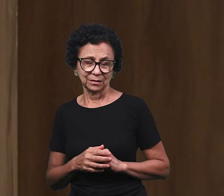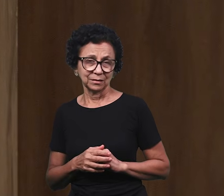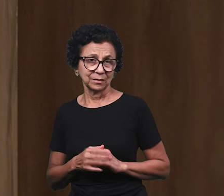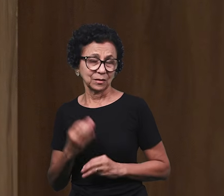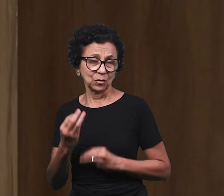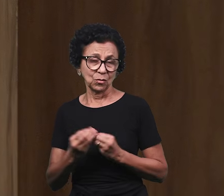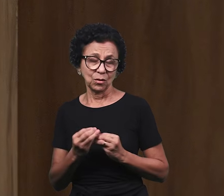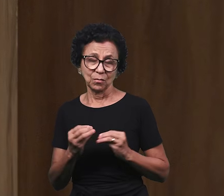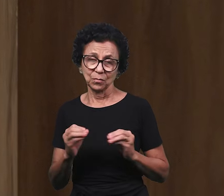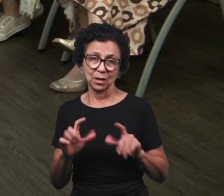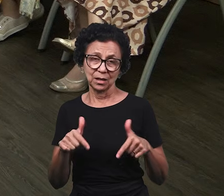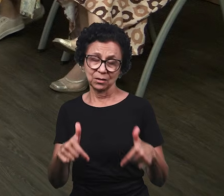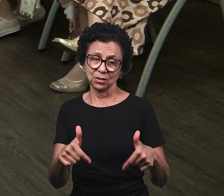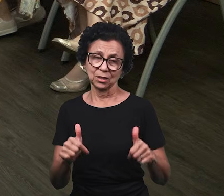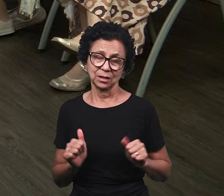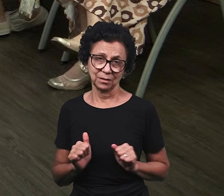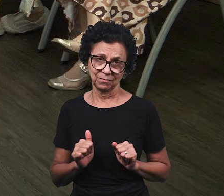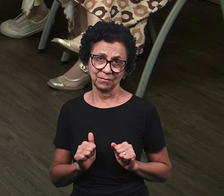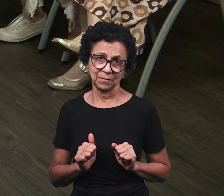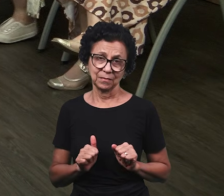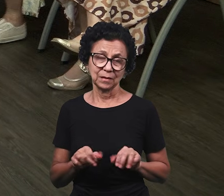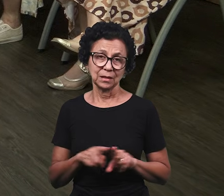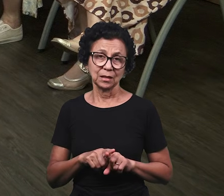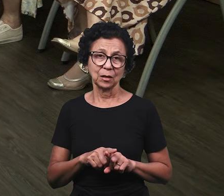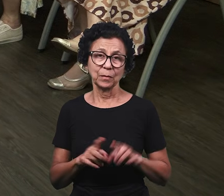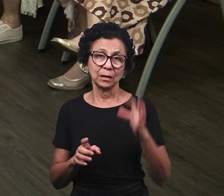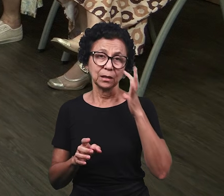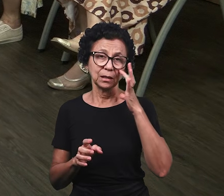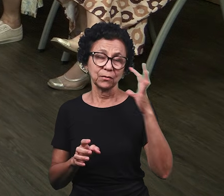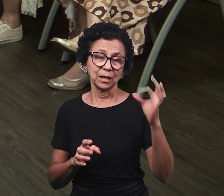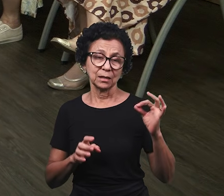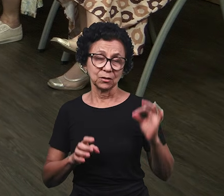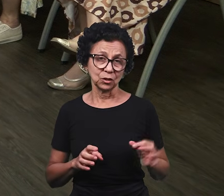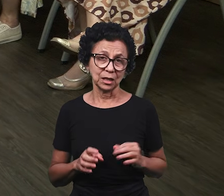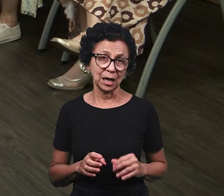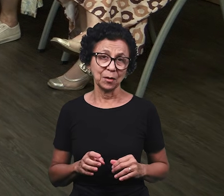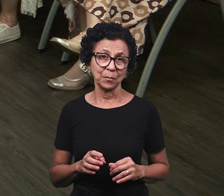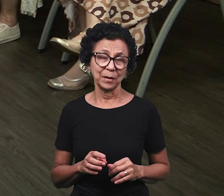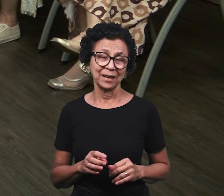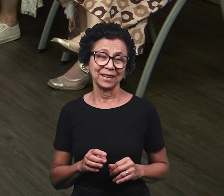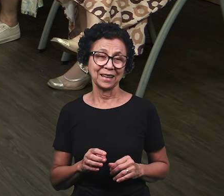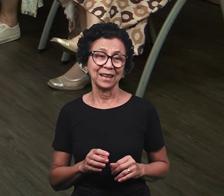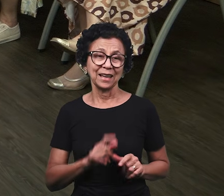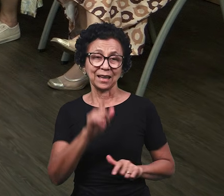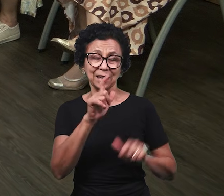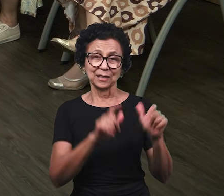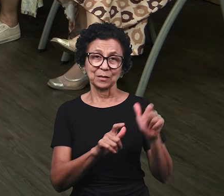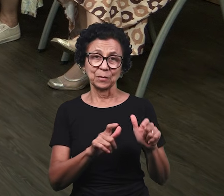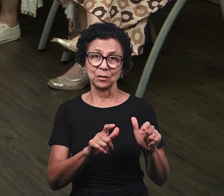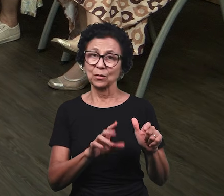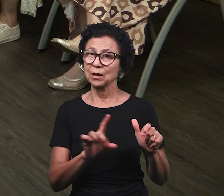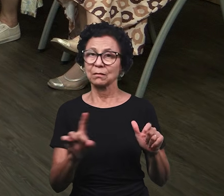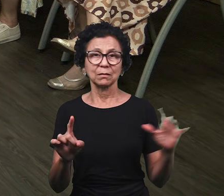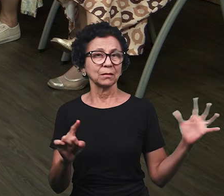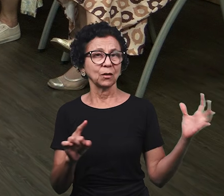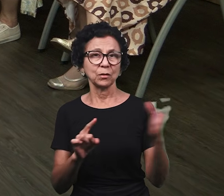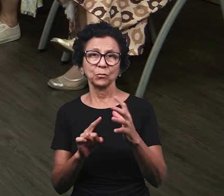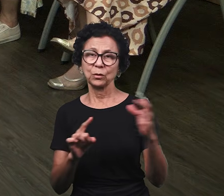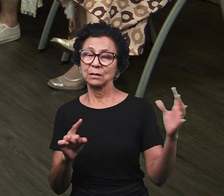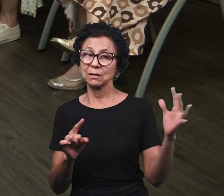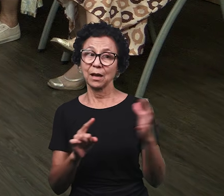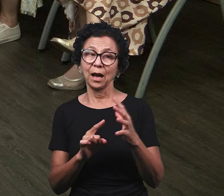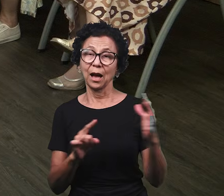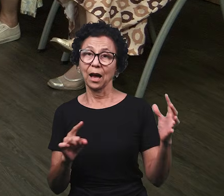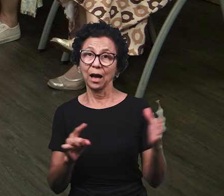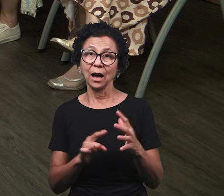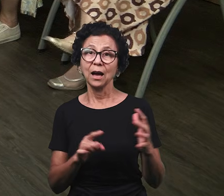Rapaz, hoje os jovens, nós temos um grupo cosmopolita aqui, mas as perguntas estão boas, hein, Diogo? Alto